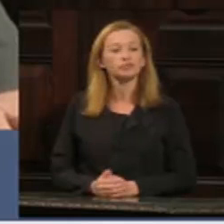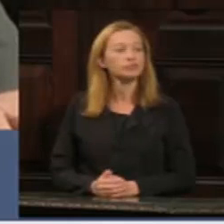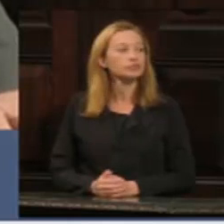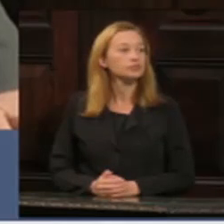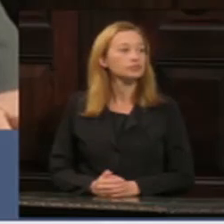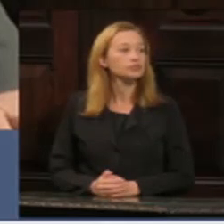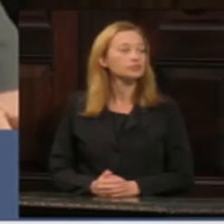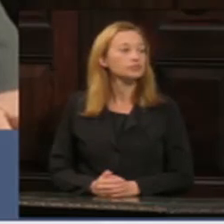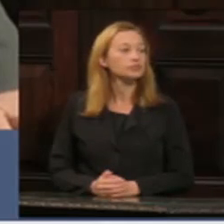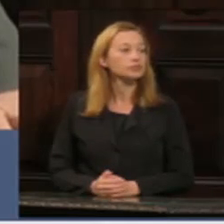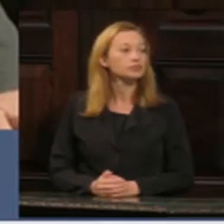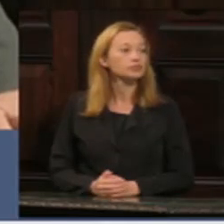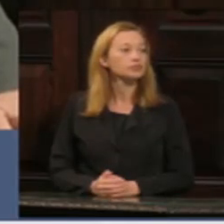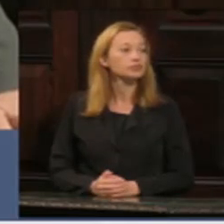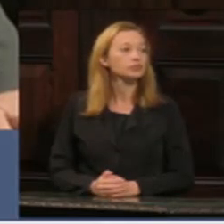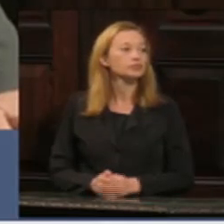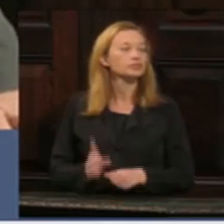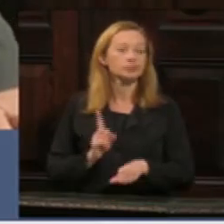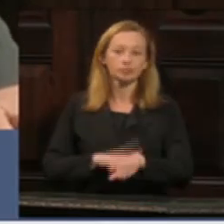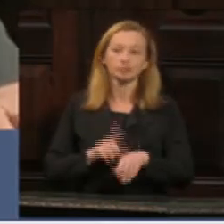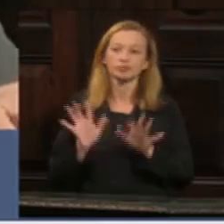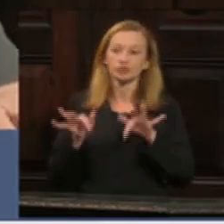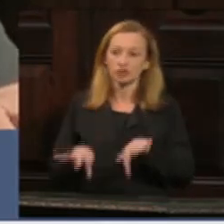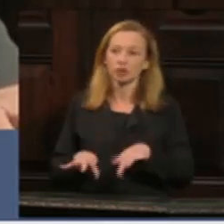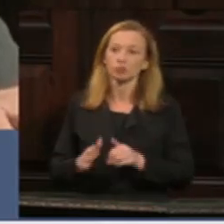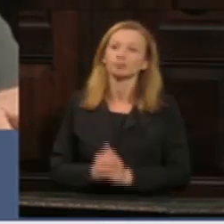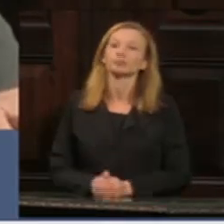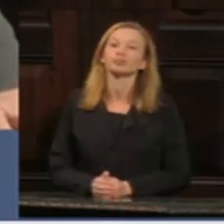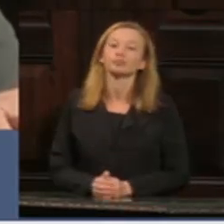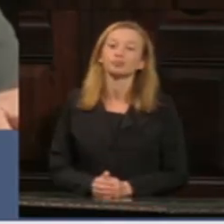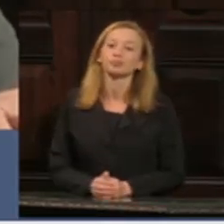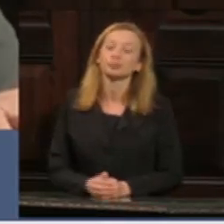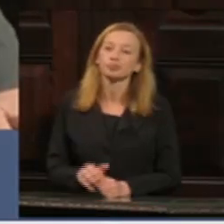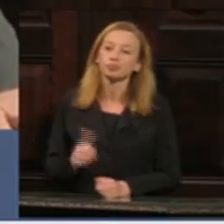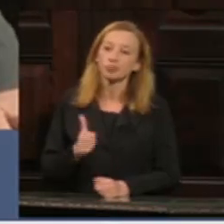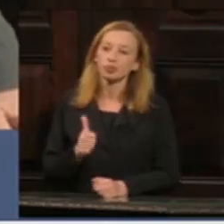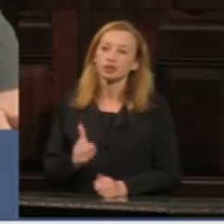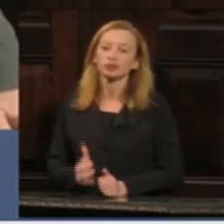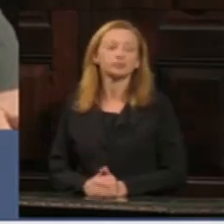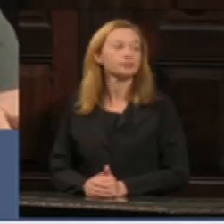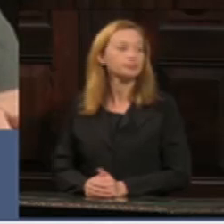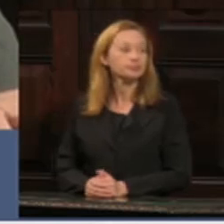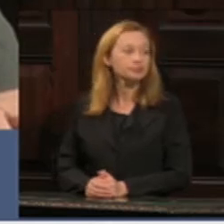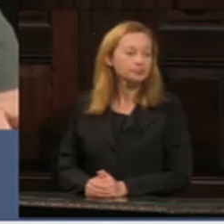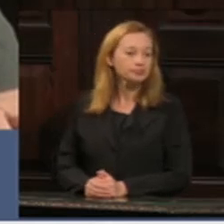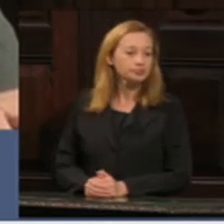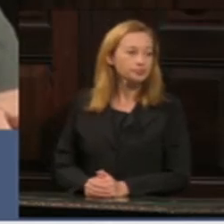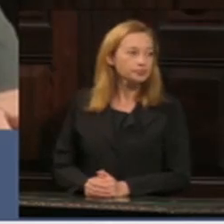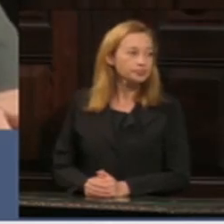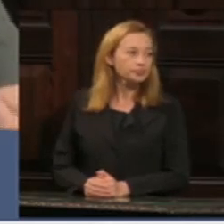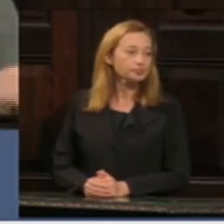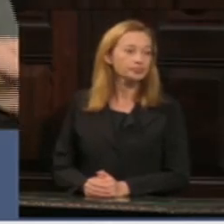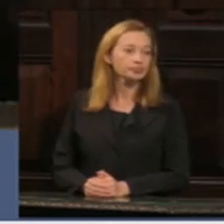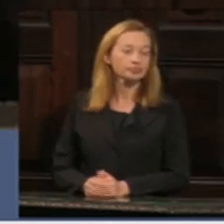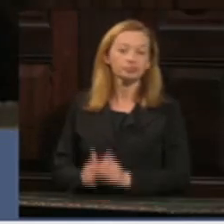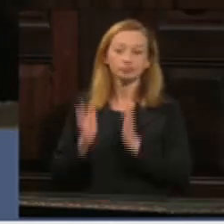no expediente final. Primeiro, cabe